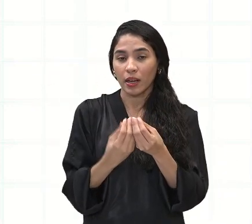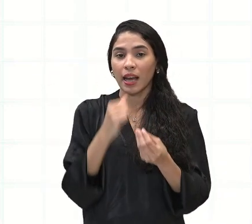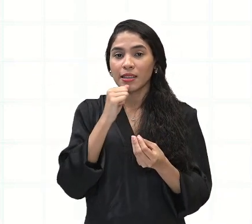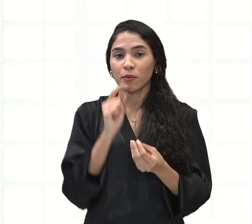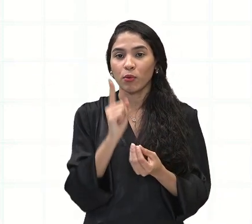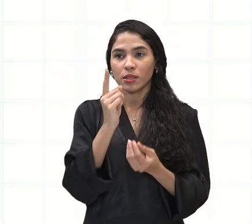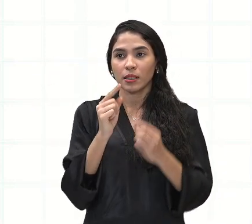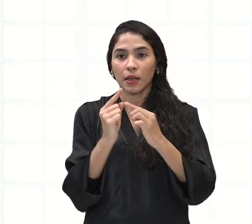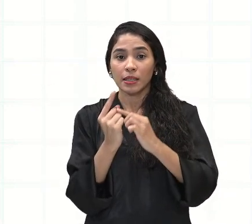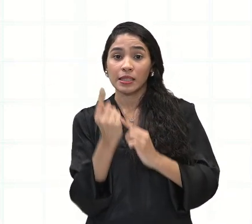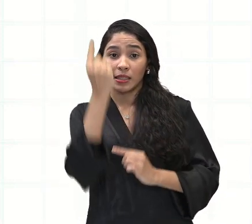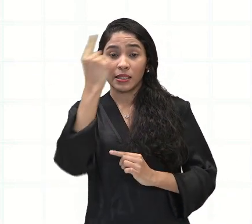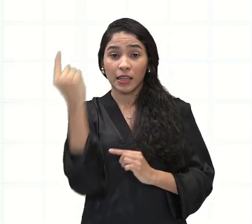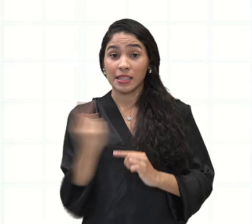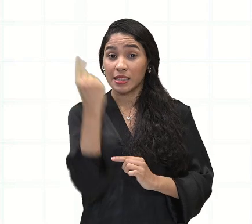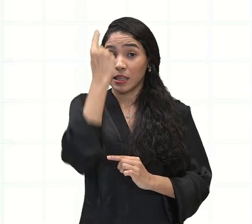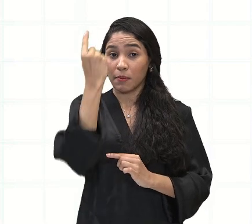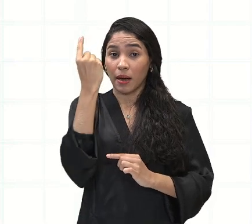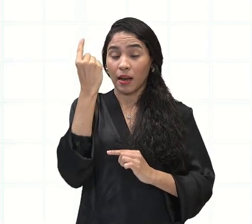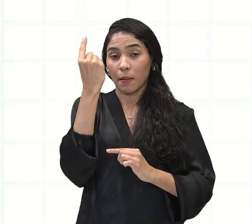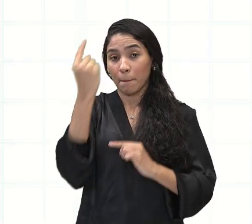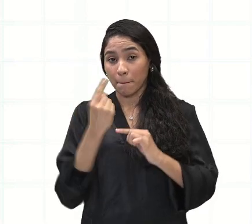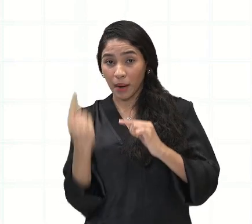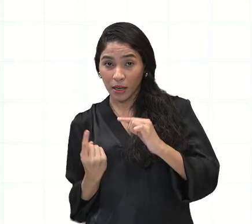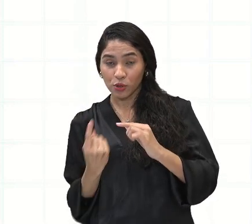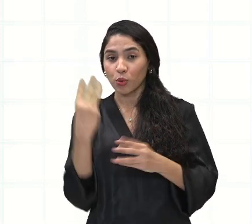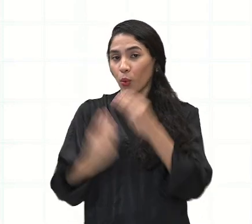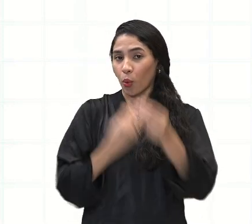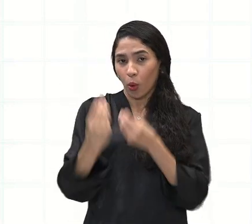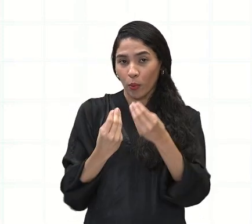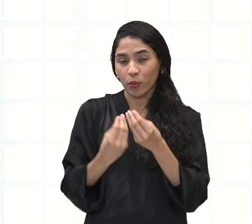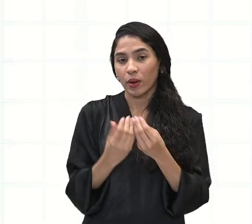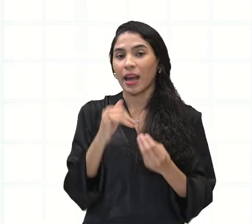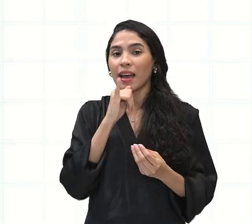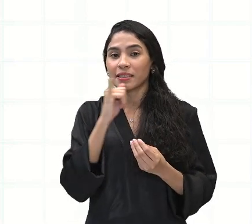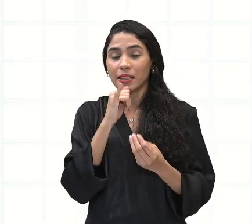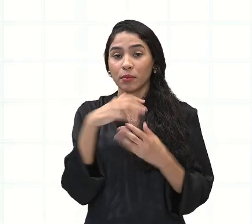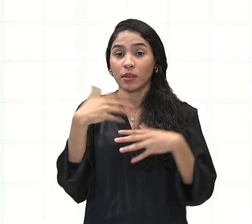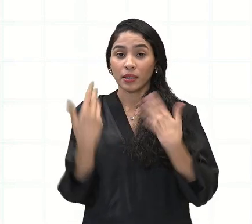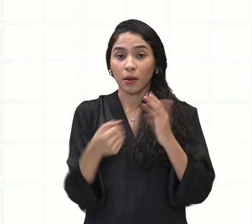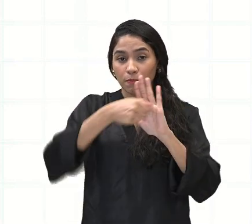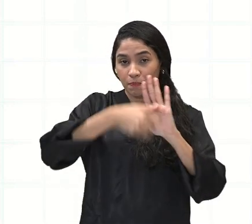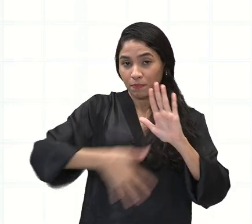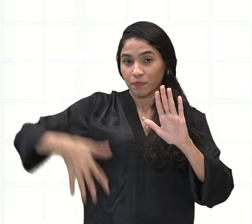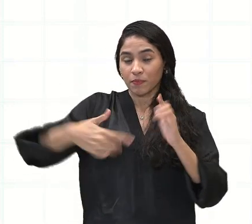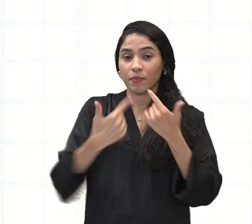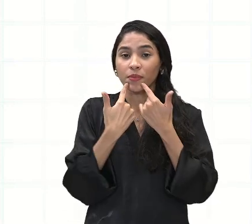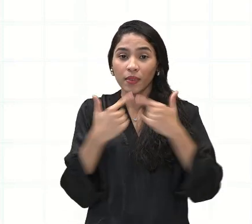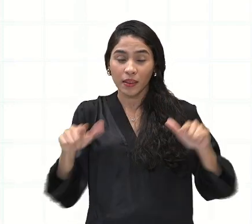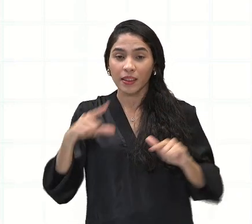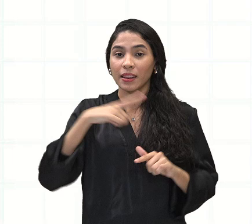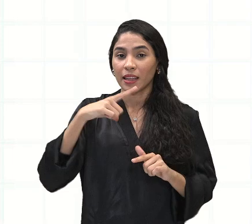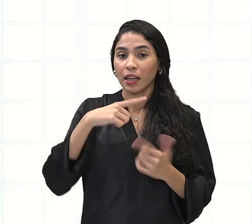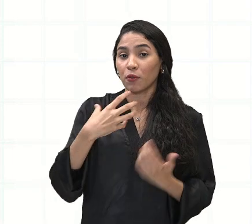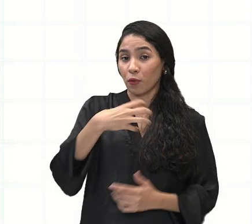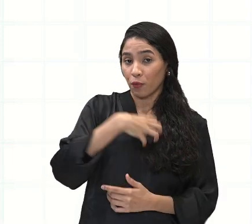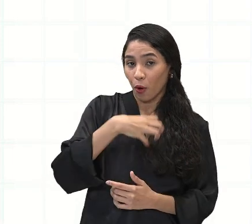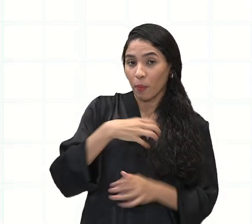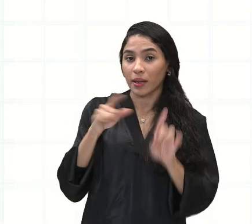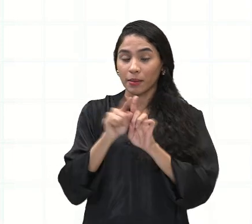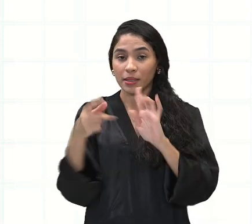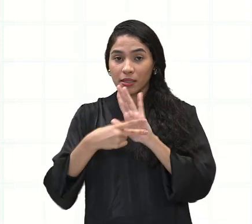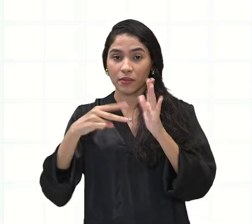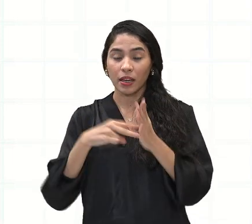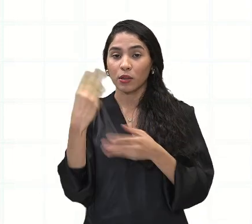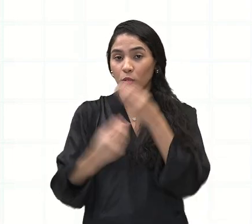descer para cima? Então, todas essas figuras de linguagem, elas possuem algum sentido e possuem algum objetivo que eu posso estar